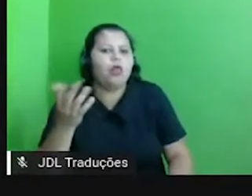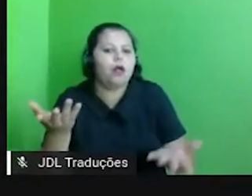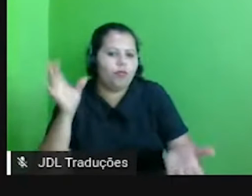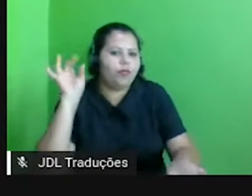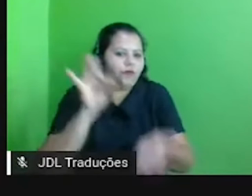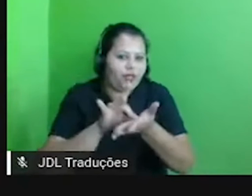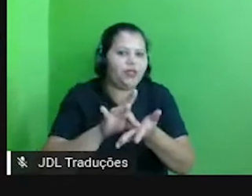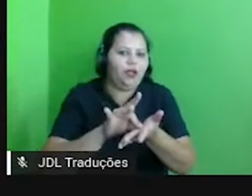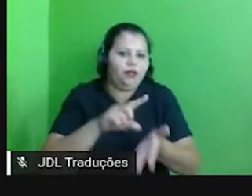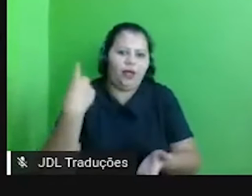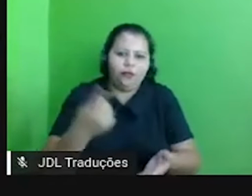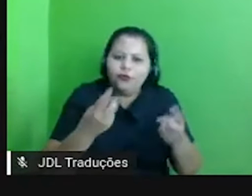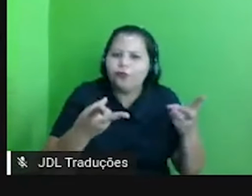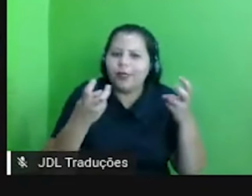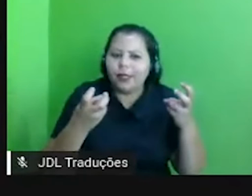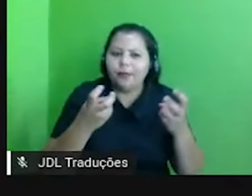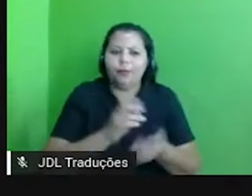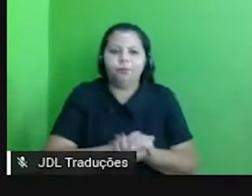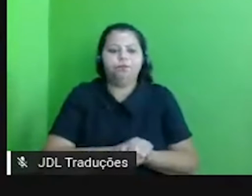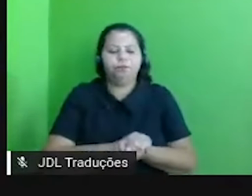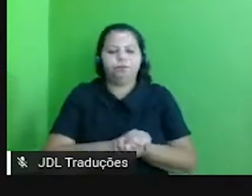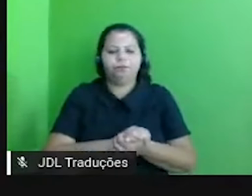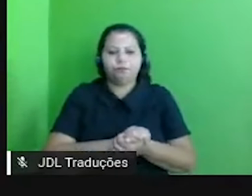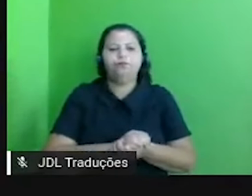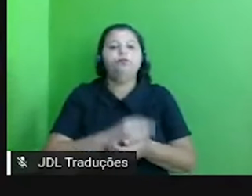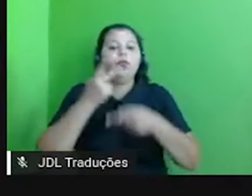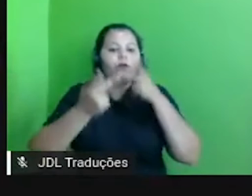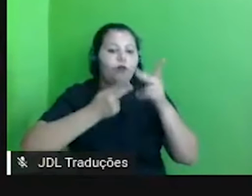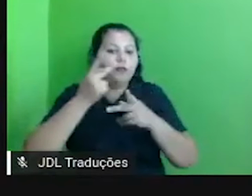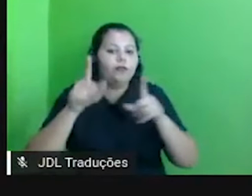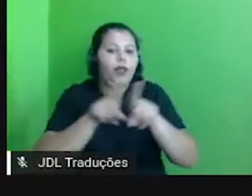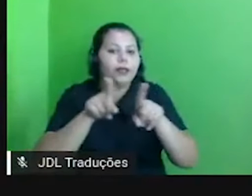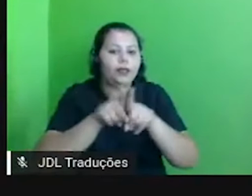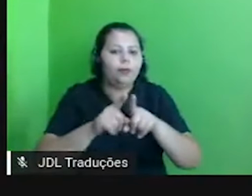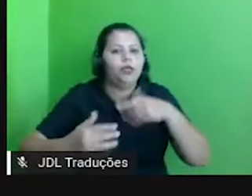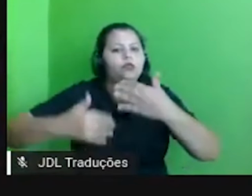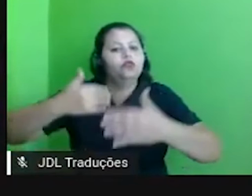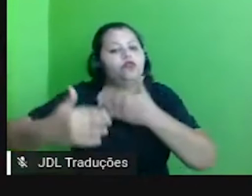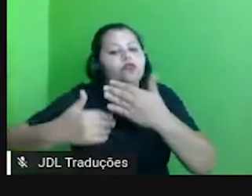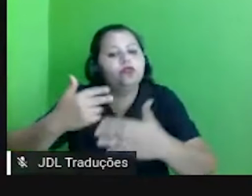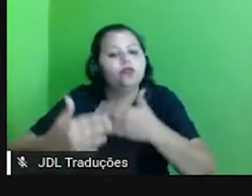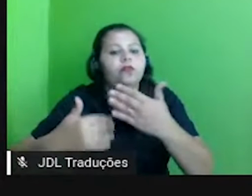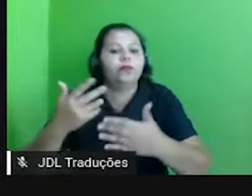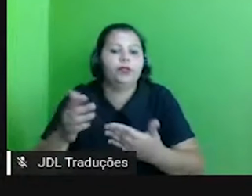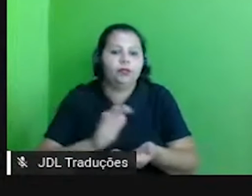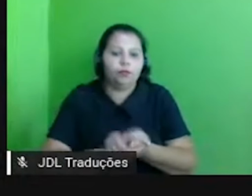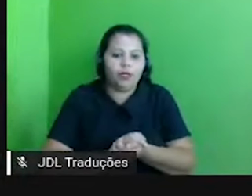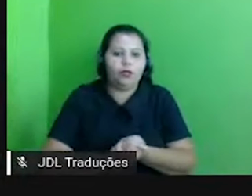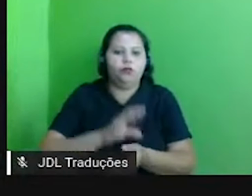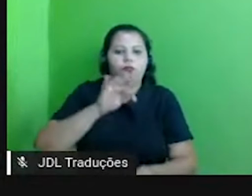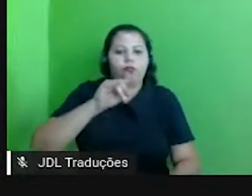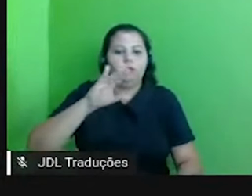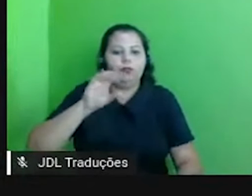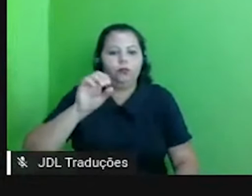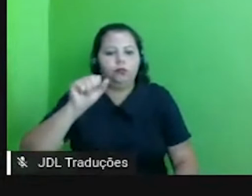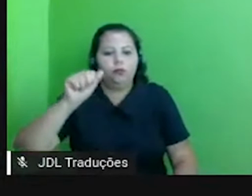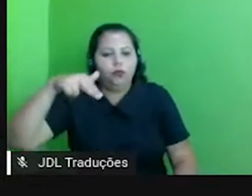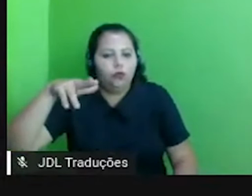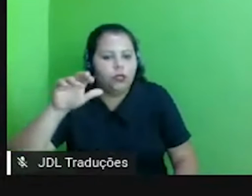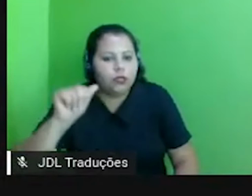dela a gente vai falar um pouco mais principalmente sobre o desenvolvimento da tia de uma uma